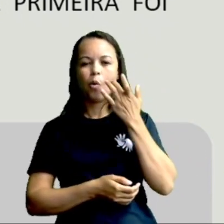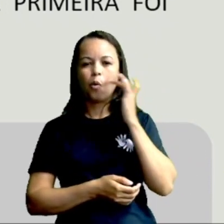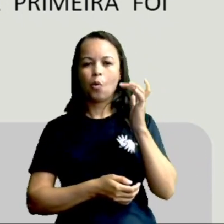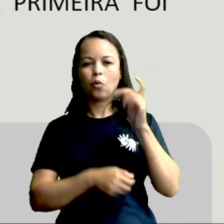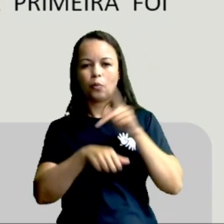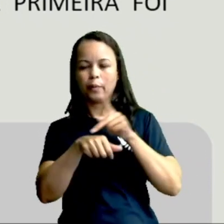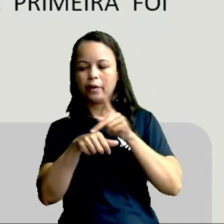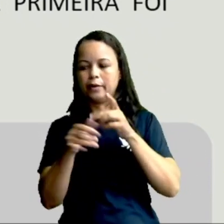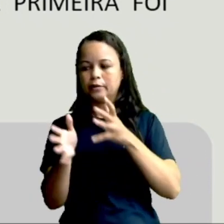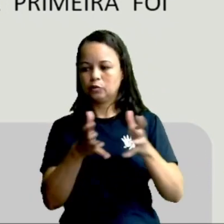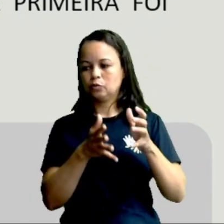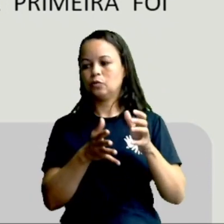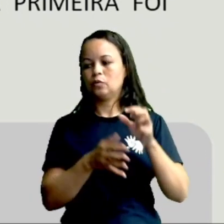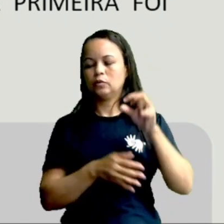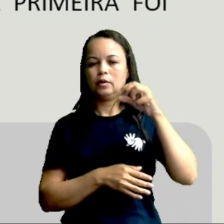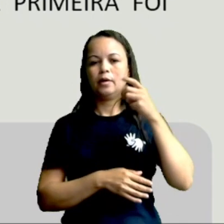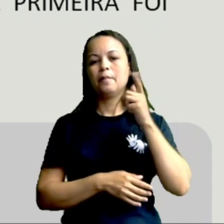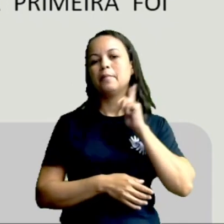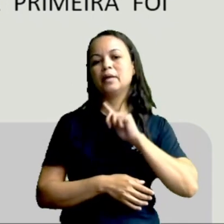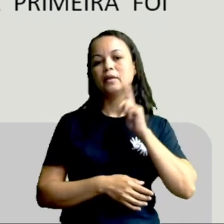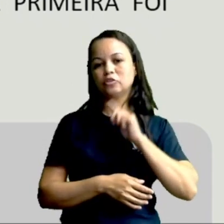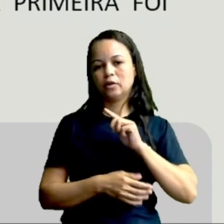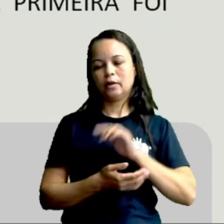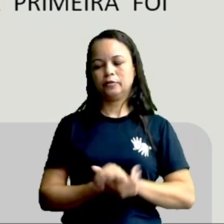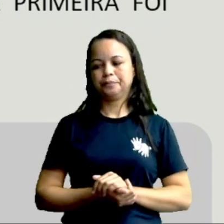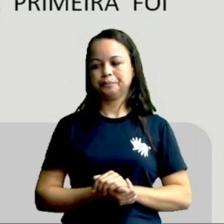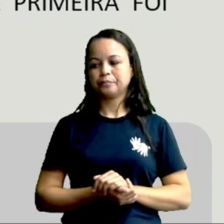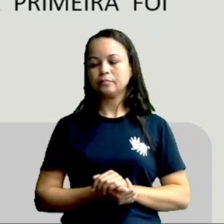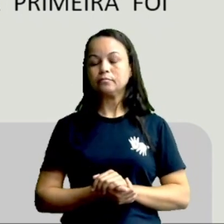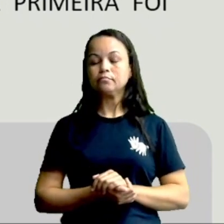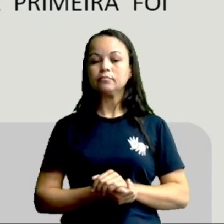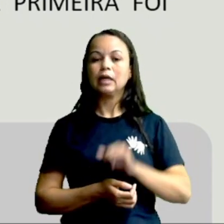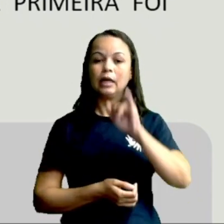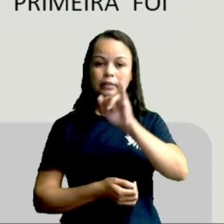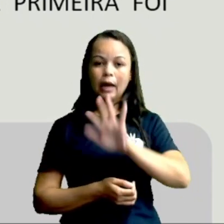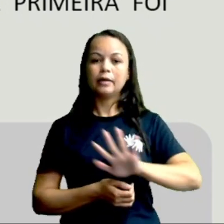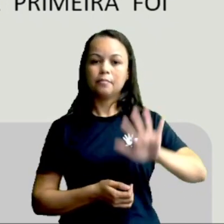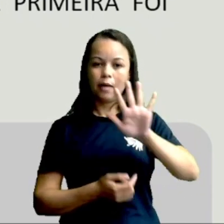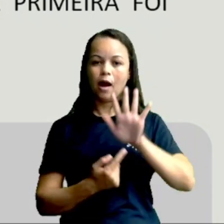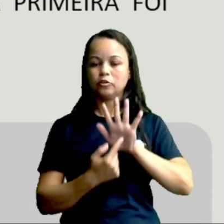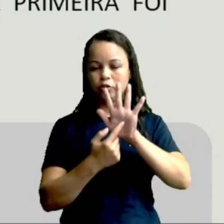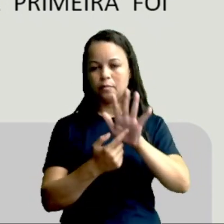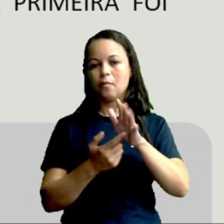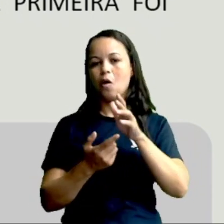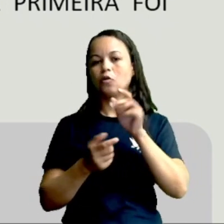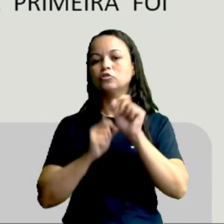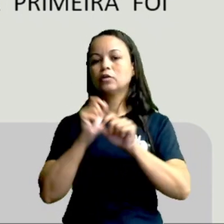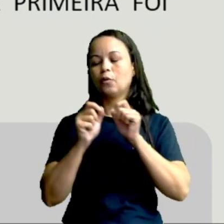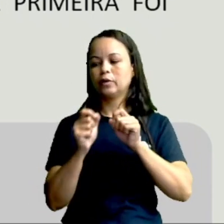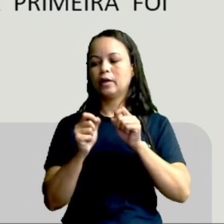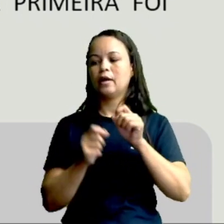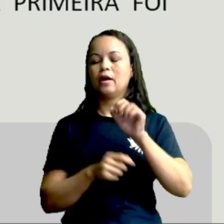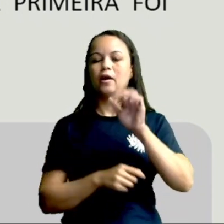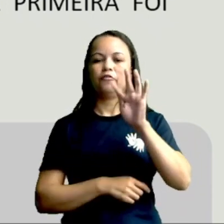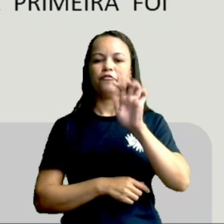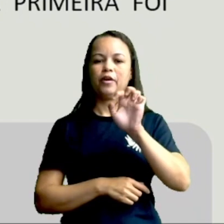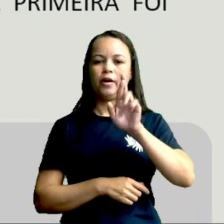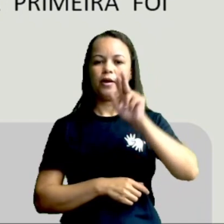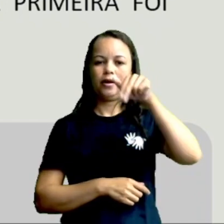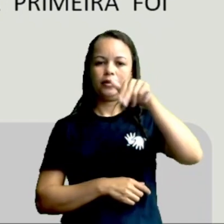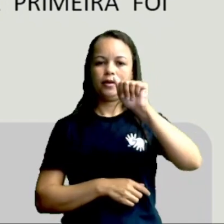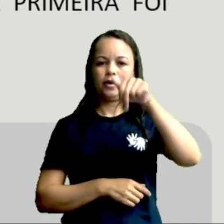nós temos sobre o nosso estado. Gente, na imagem, é porque eu não botei na legenda, mas na imagem está Fernando de